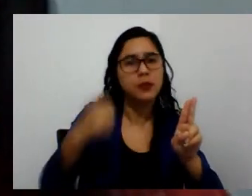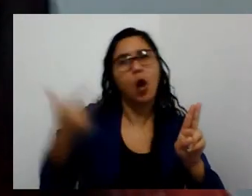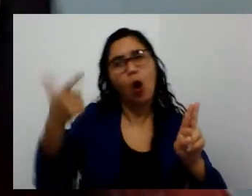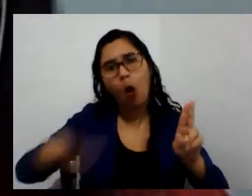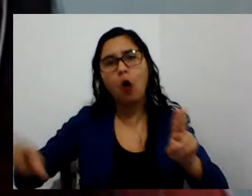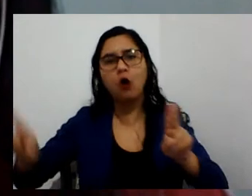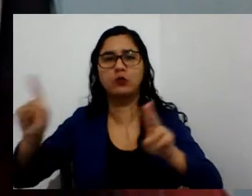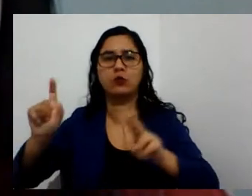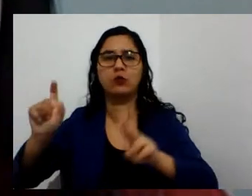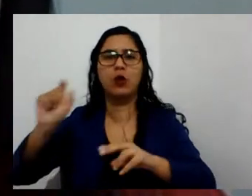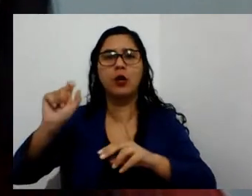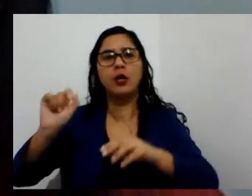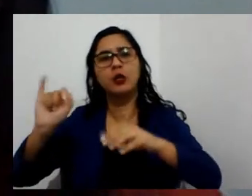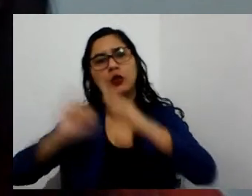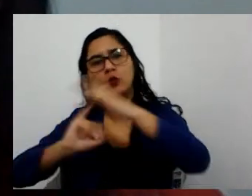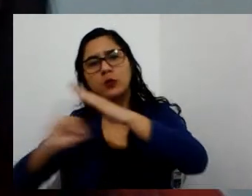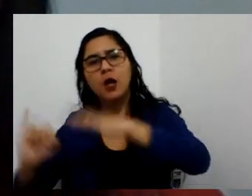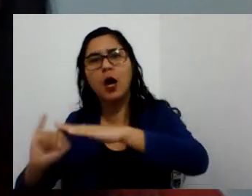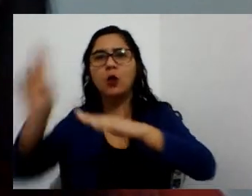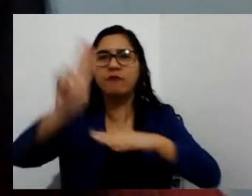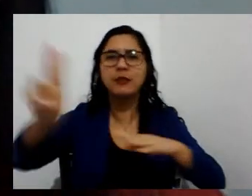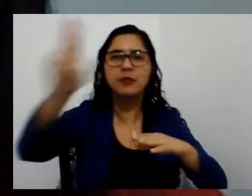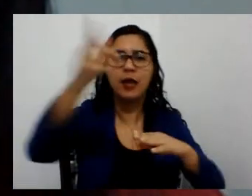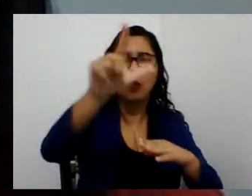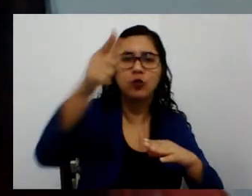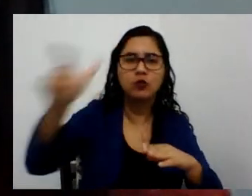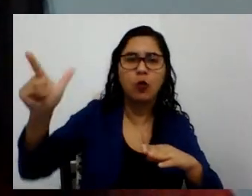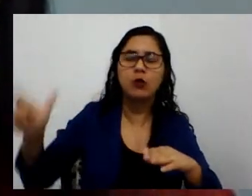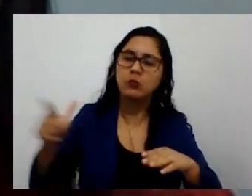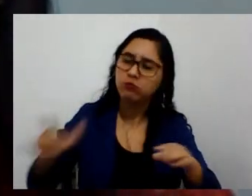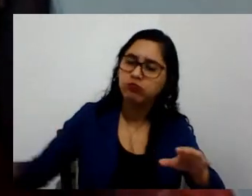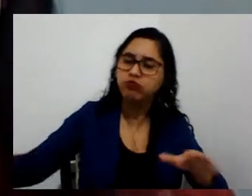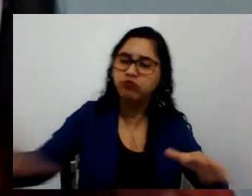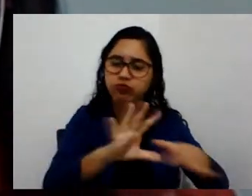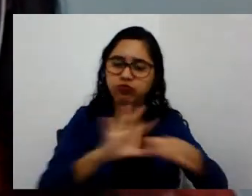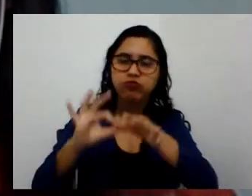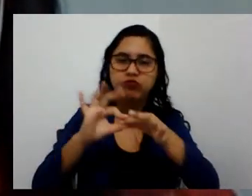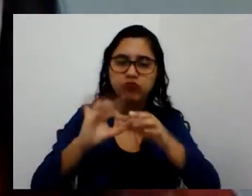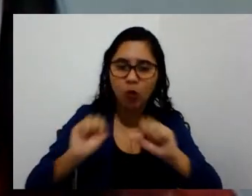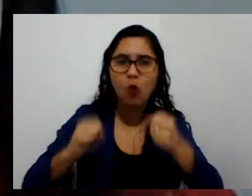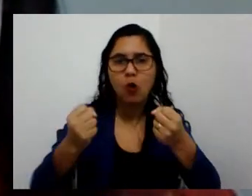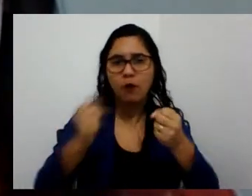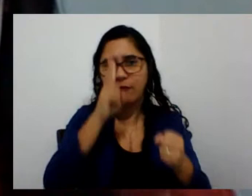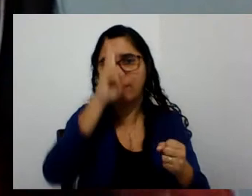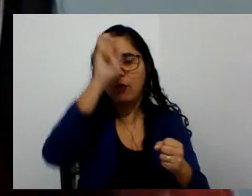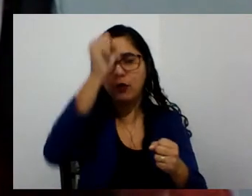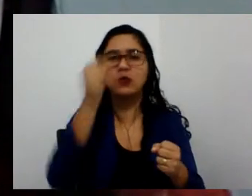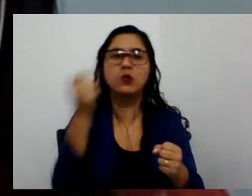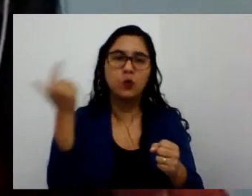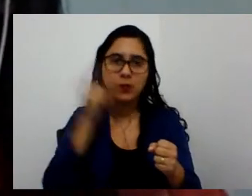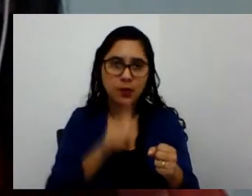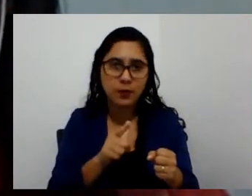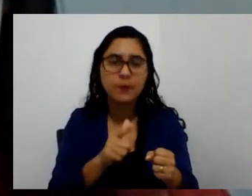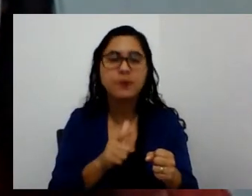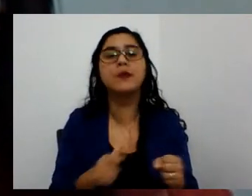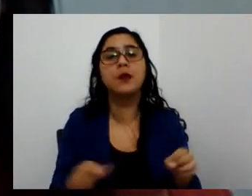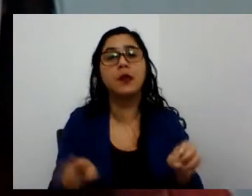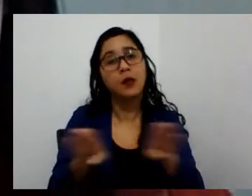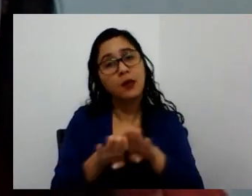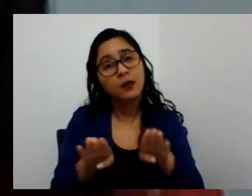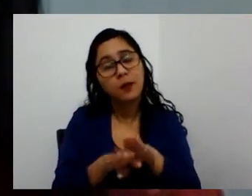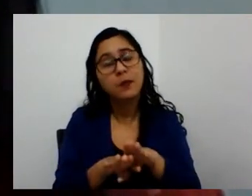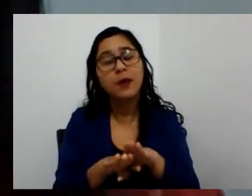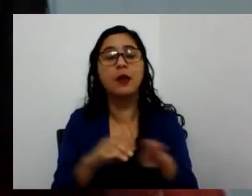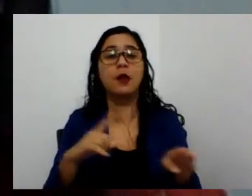institutos, outras universidades, para que ocorra o fortalecimento e que a gente consiga também ter uma